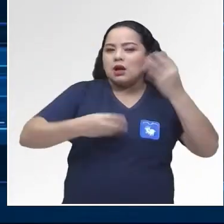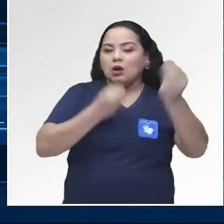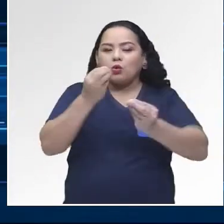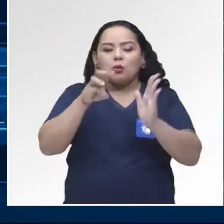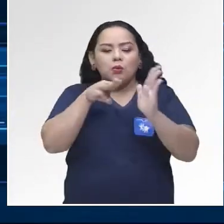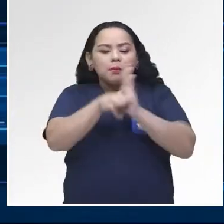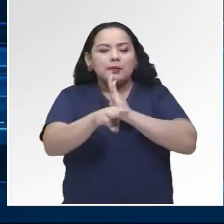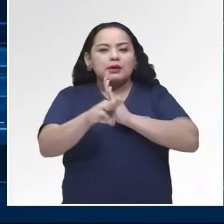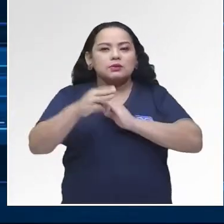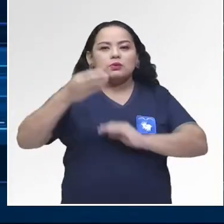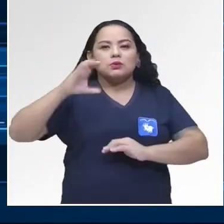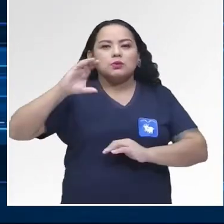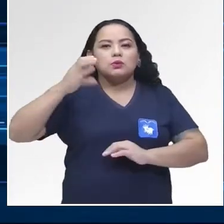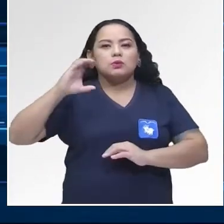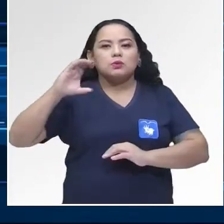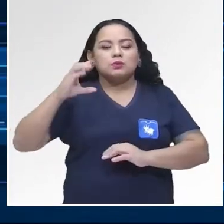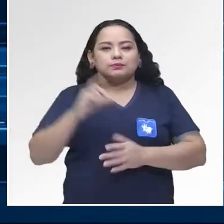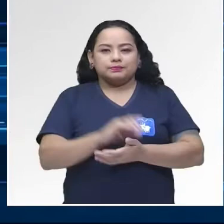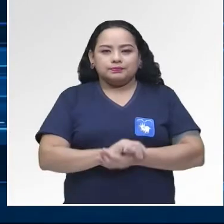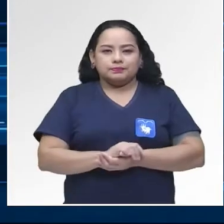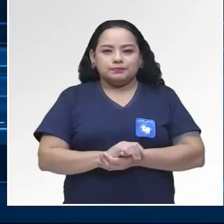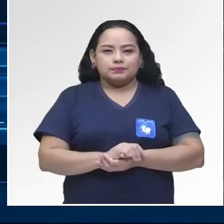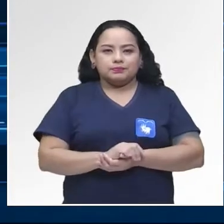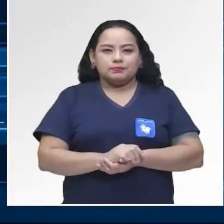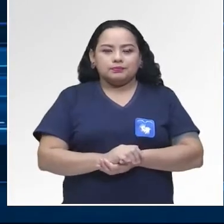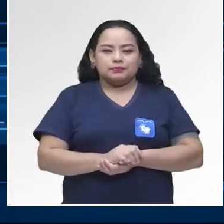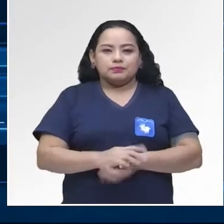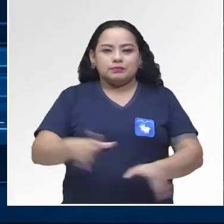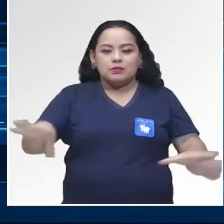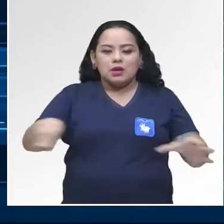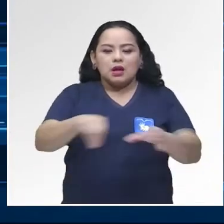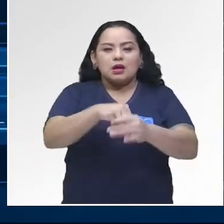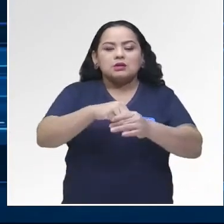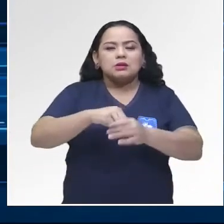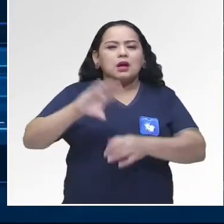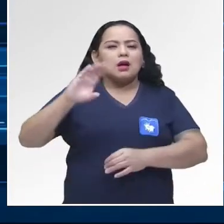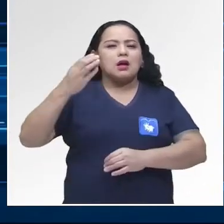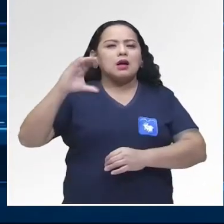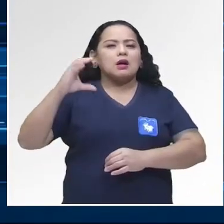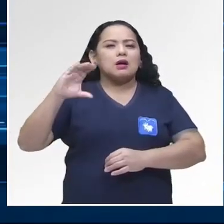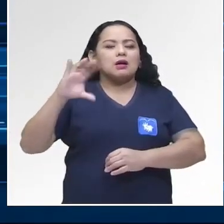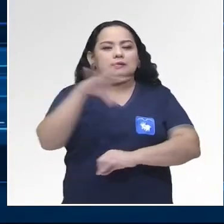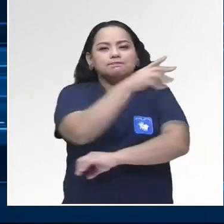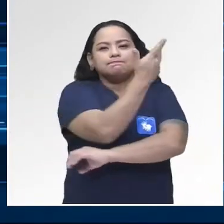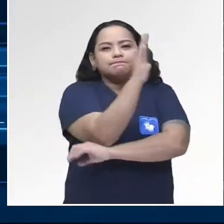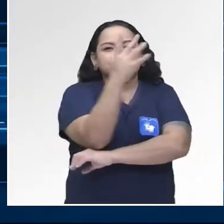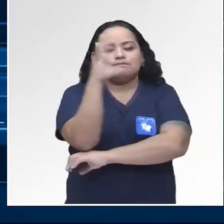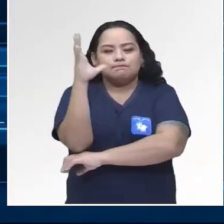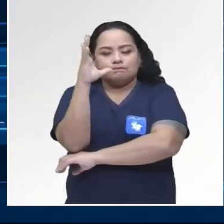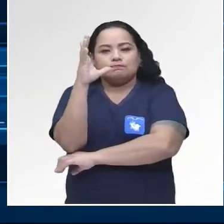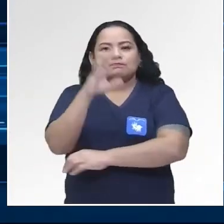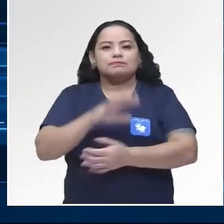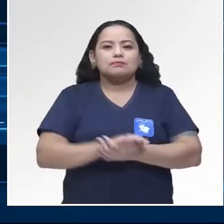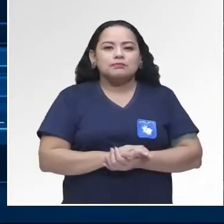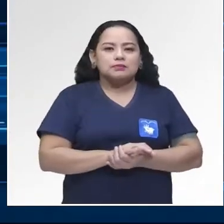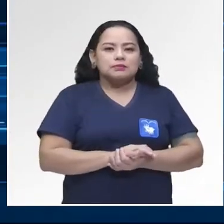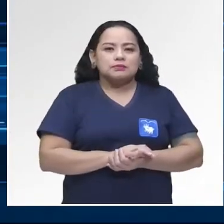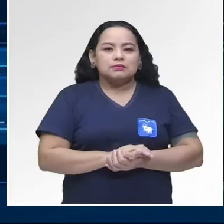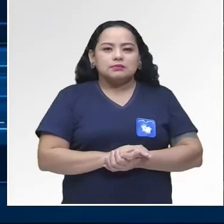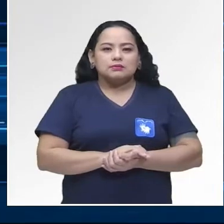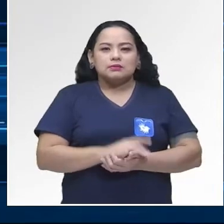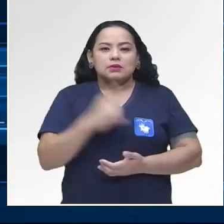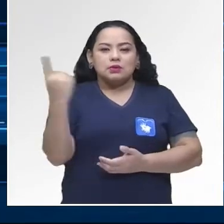método científico dentro das ciências da natureza, né? Então, nós temos aí a ciência, as